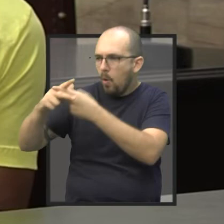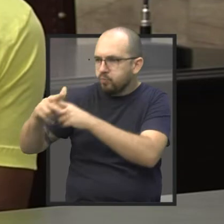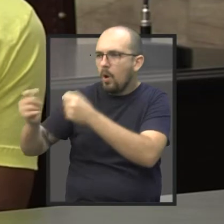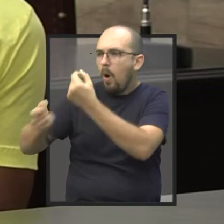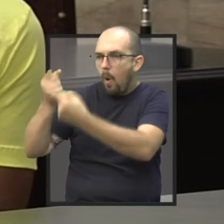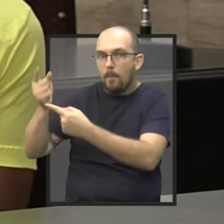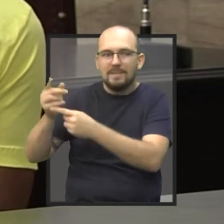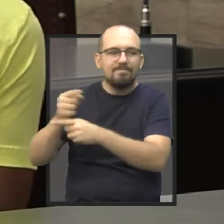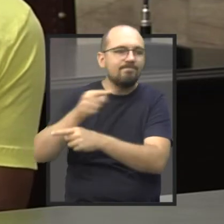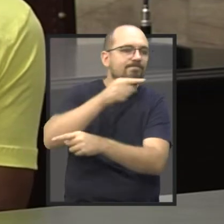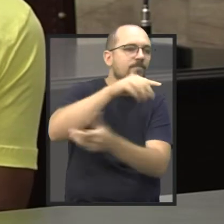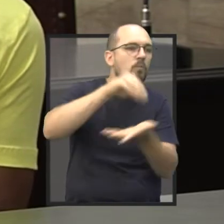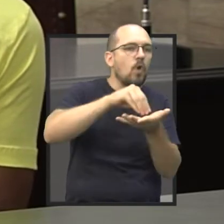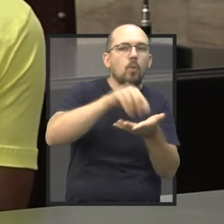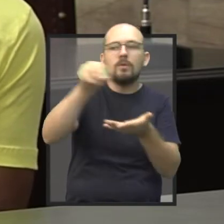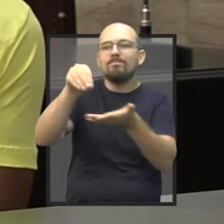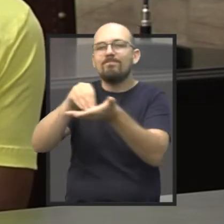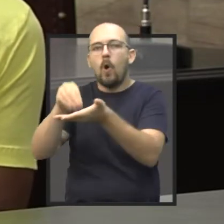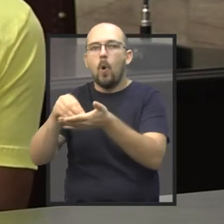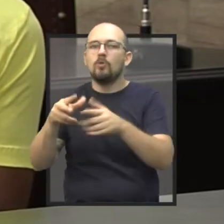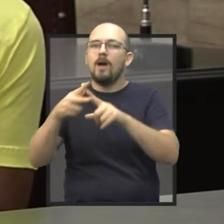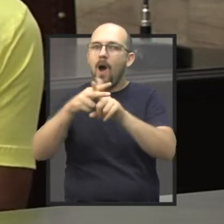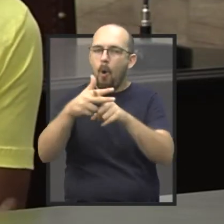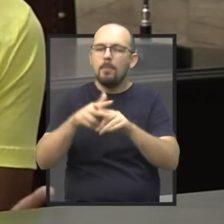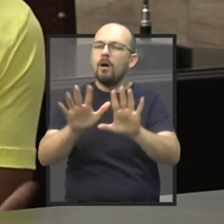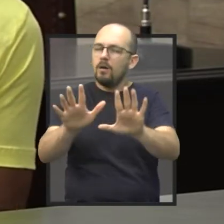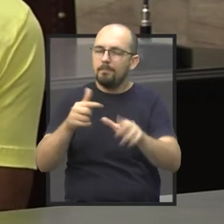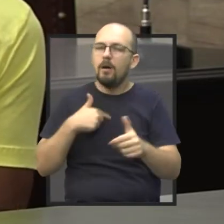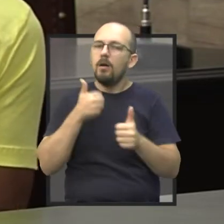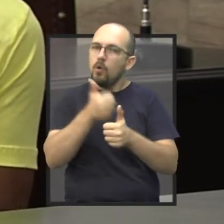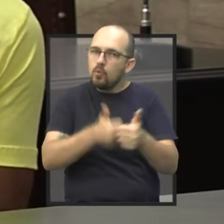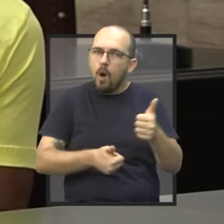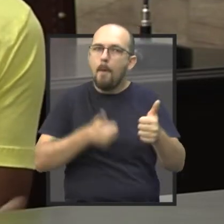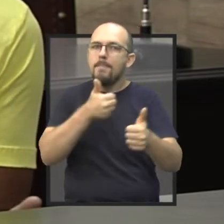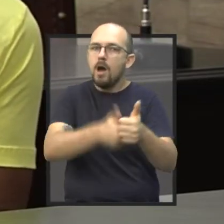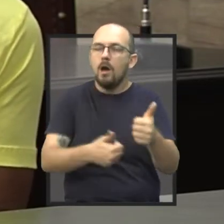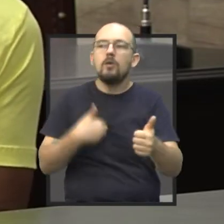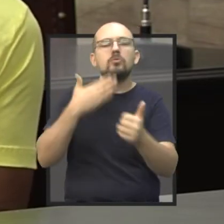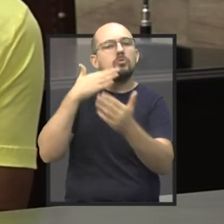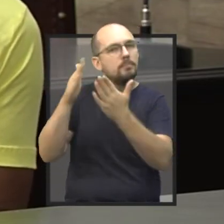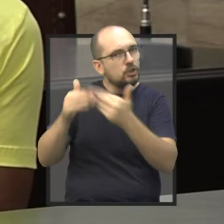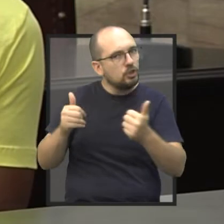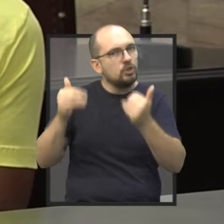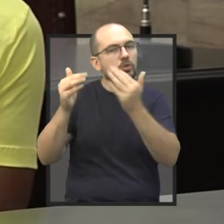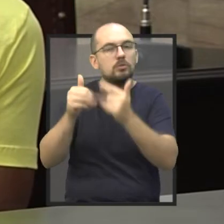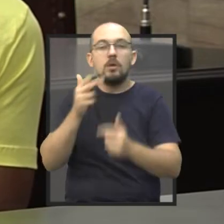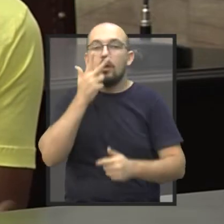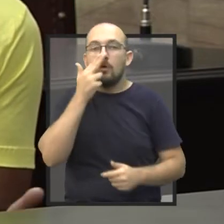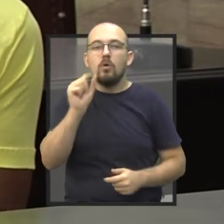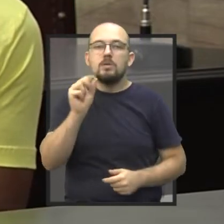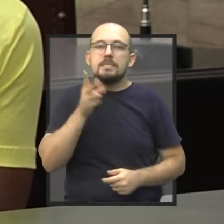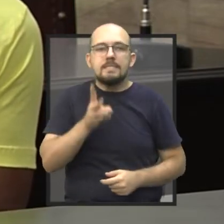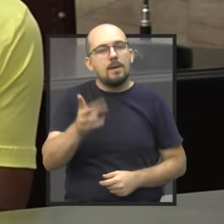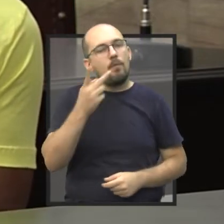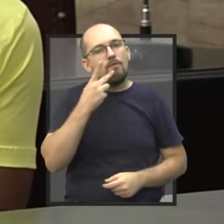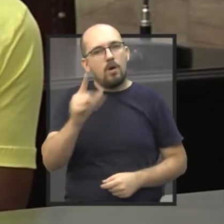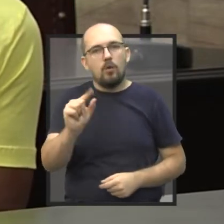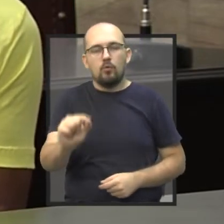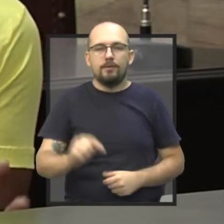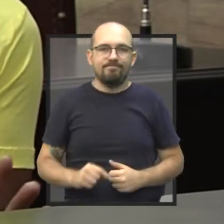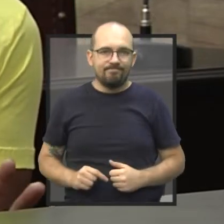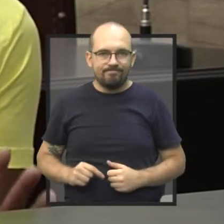acertar, mas tem muitos lugares ainda que precisa ainda estar. Mas a gente está acompanhando, a gente está pedindo. Eu acho que eu sempre falo para as